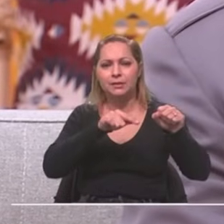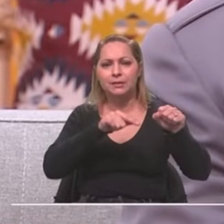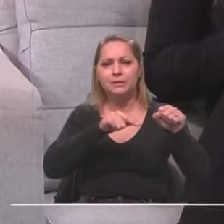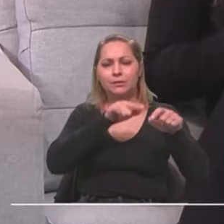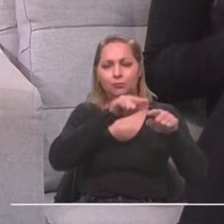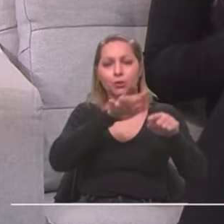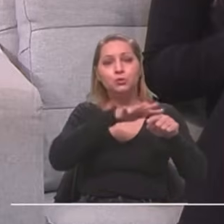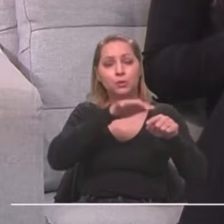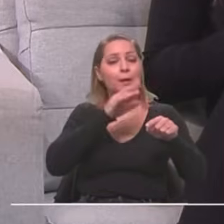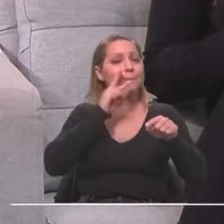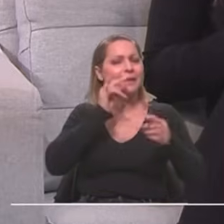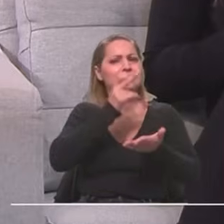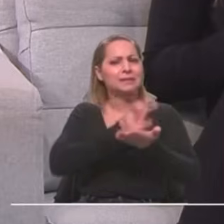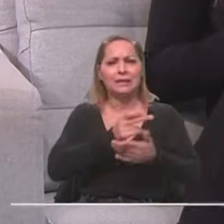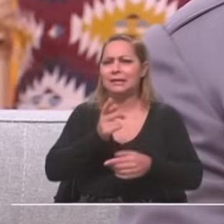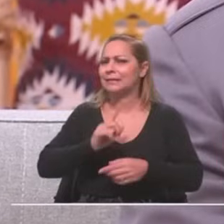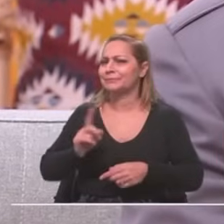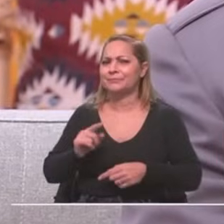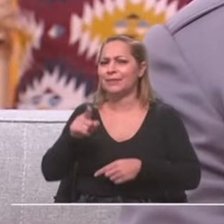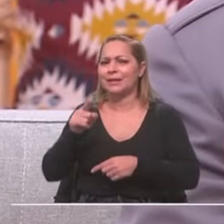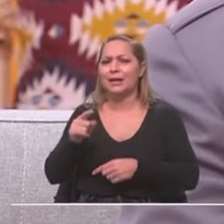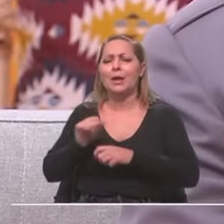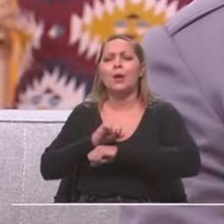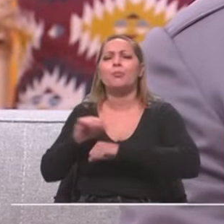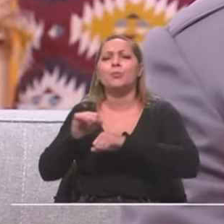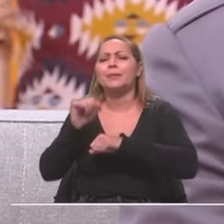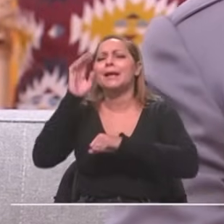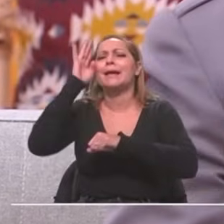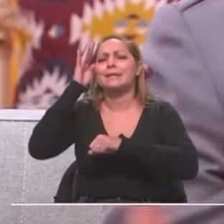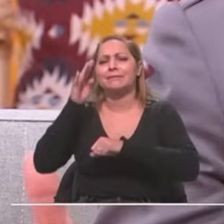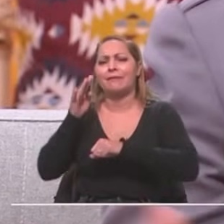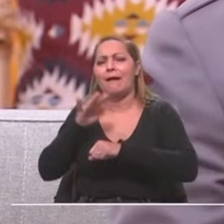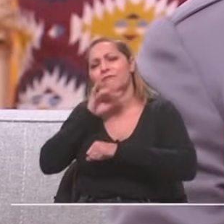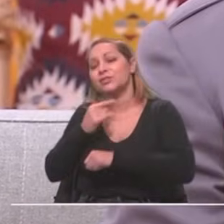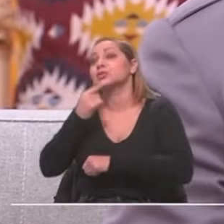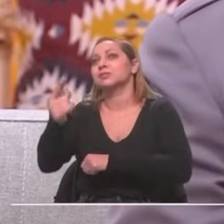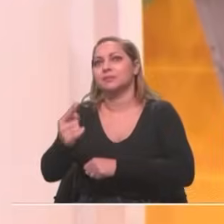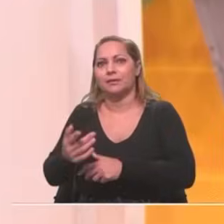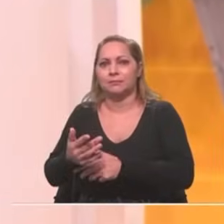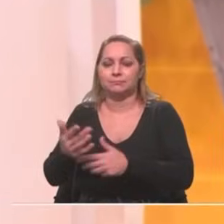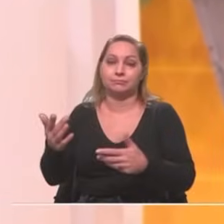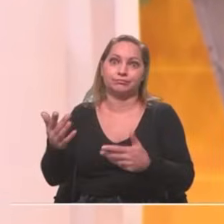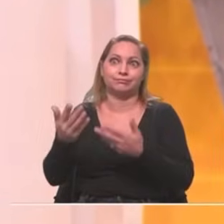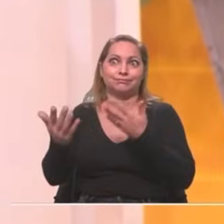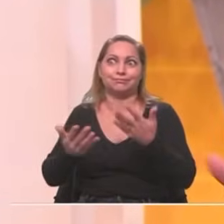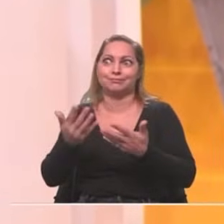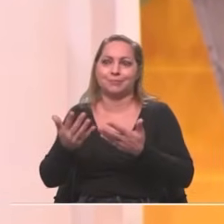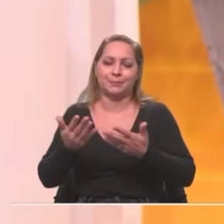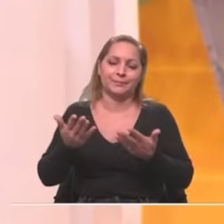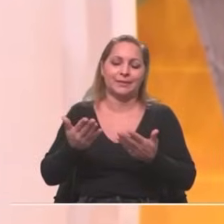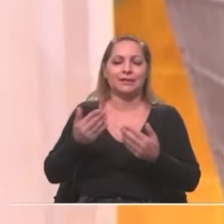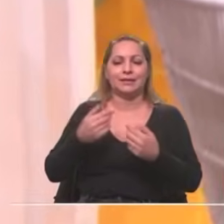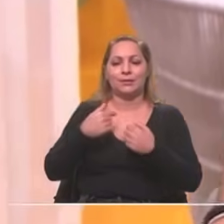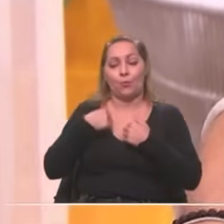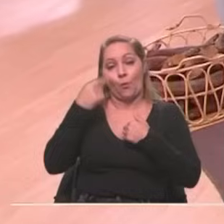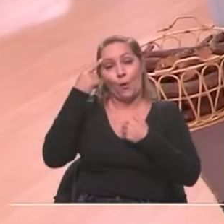Pristina. Não, aquilo são bombinhas de carnaval. Ou seja, foi uma forma de despreocupá-los.